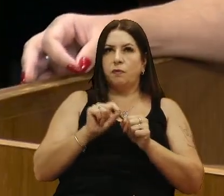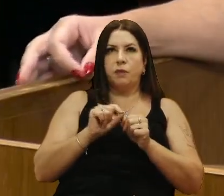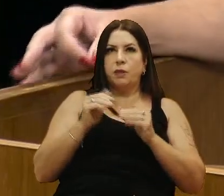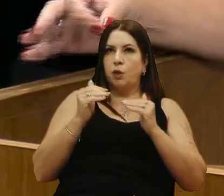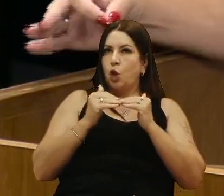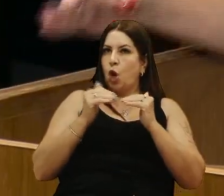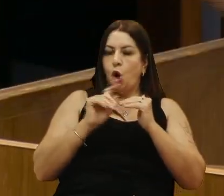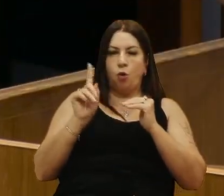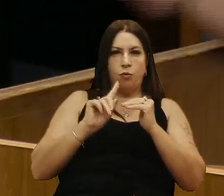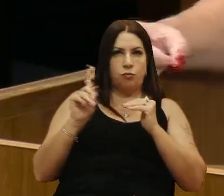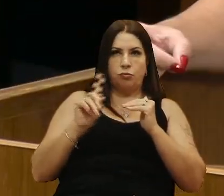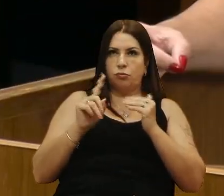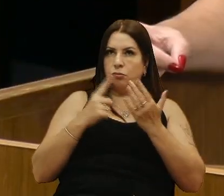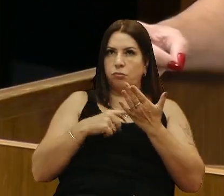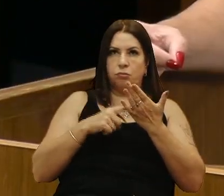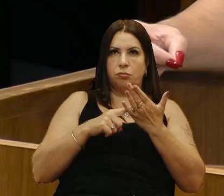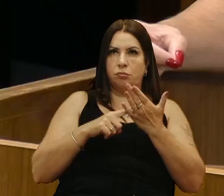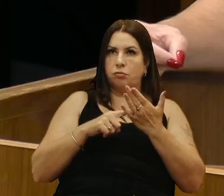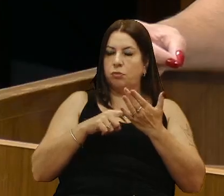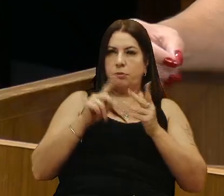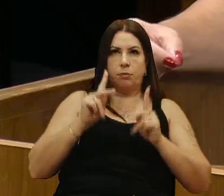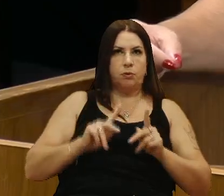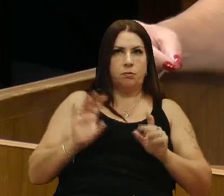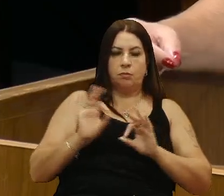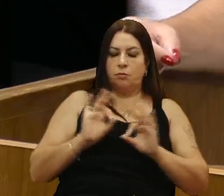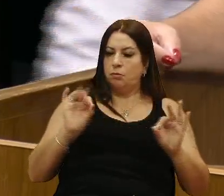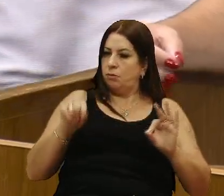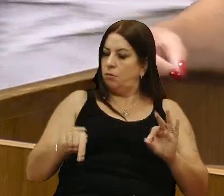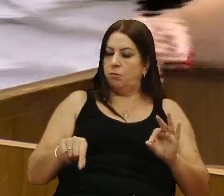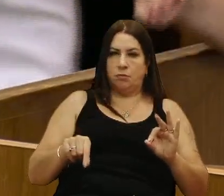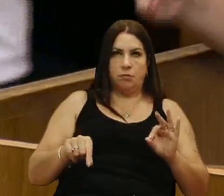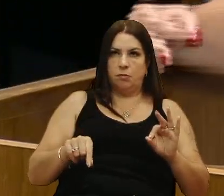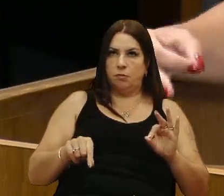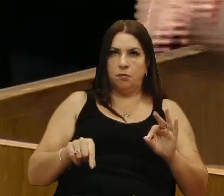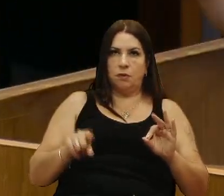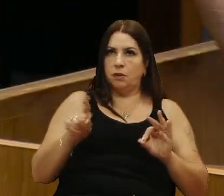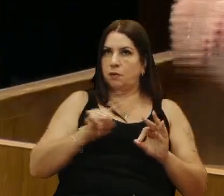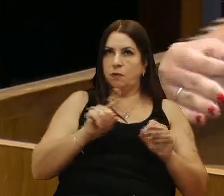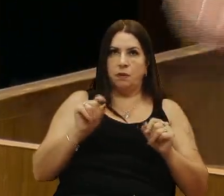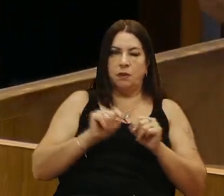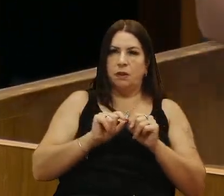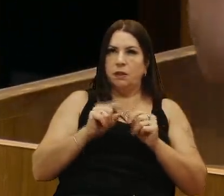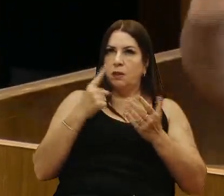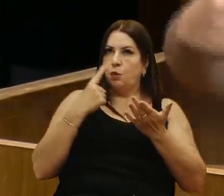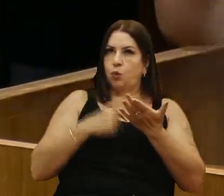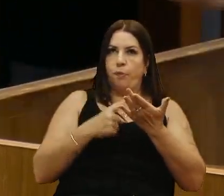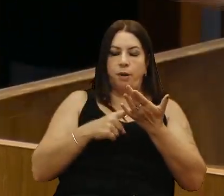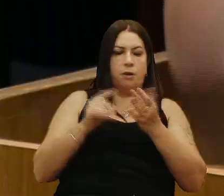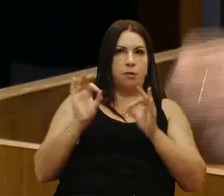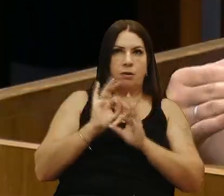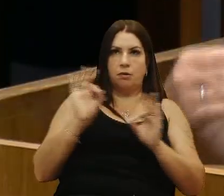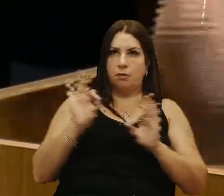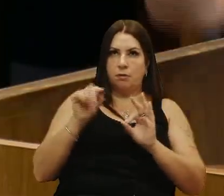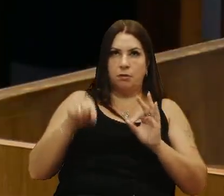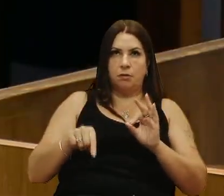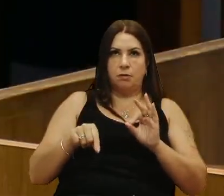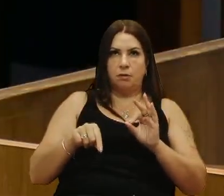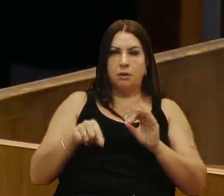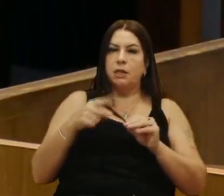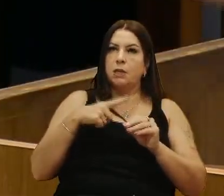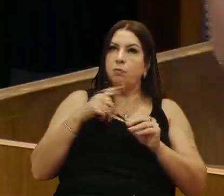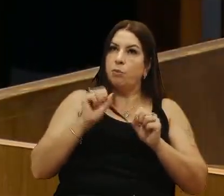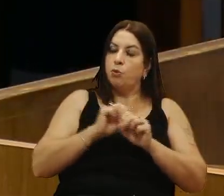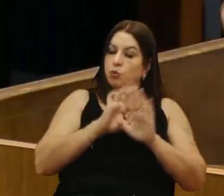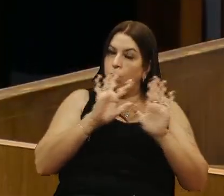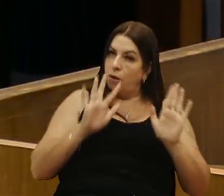acordo com ninguém nessa casa. Eu não fiz acordo com ninguém e que deixo